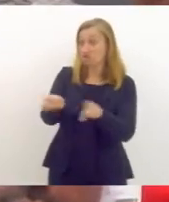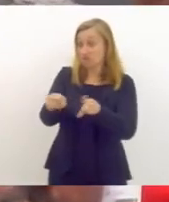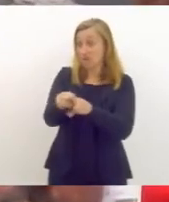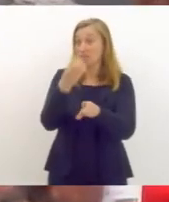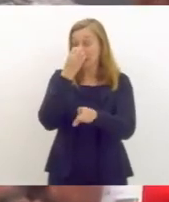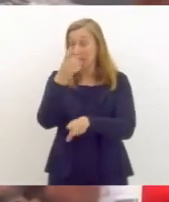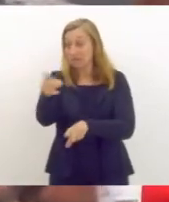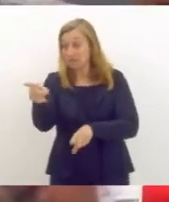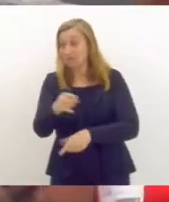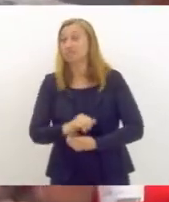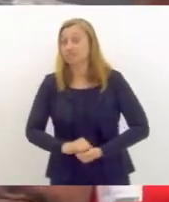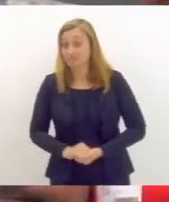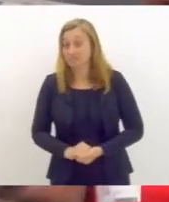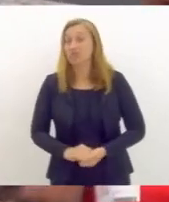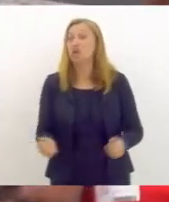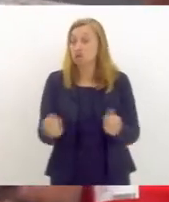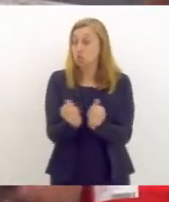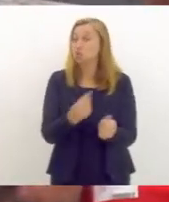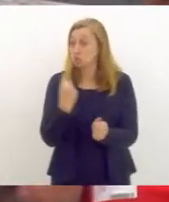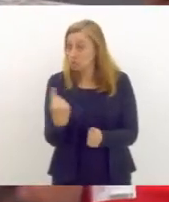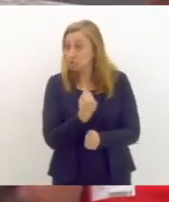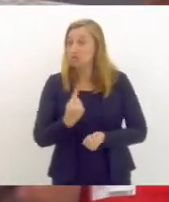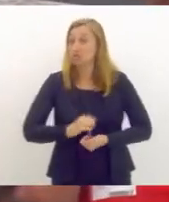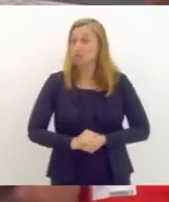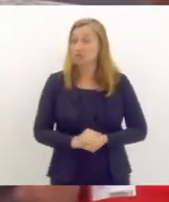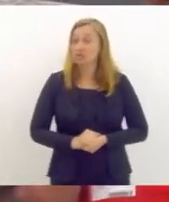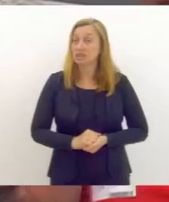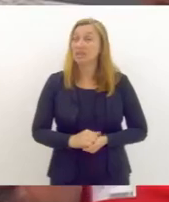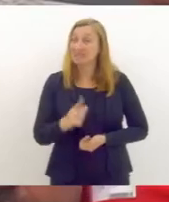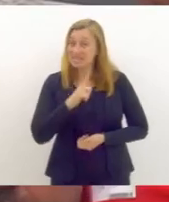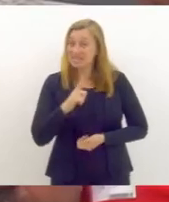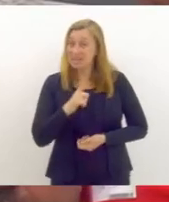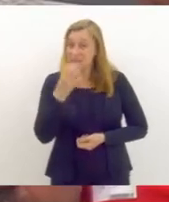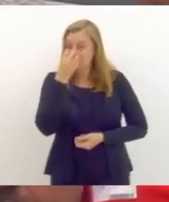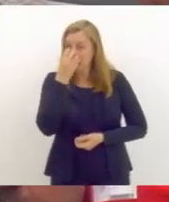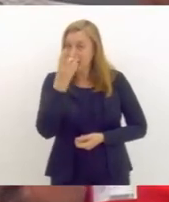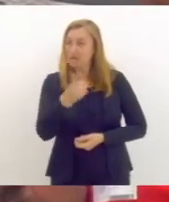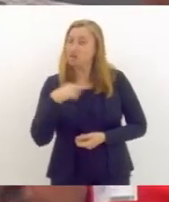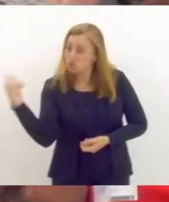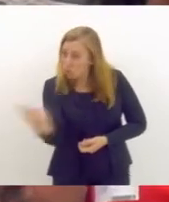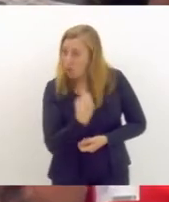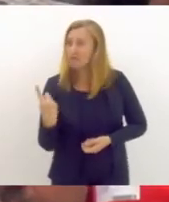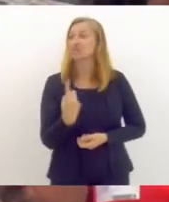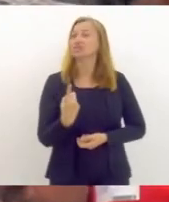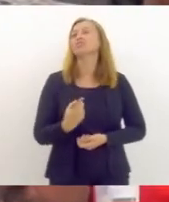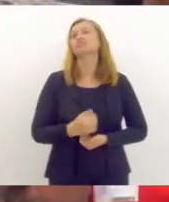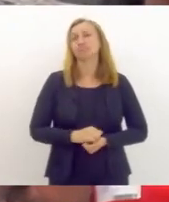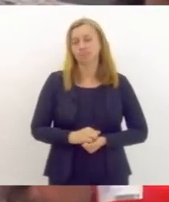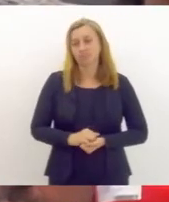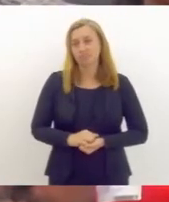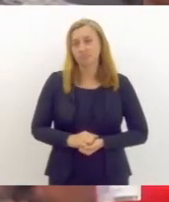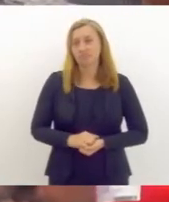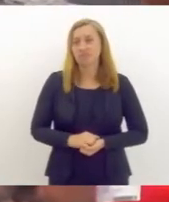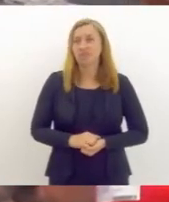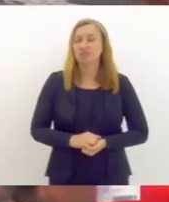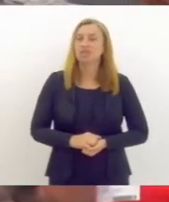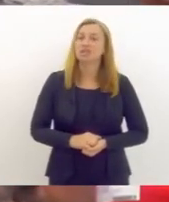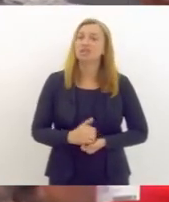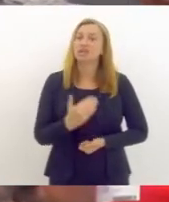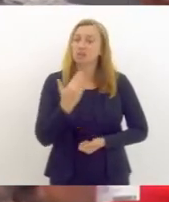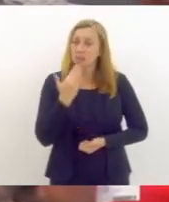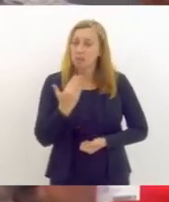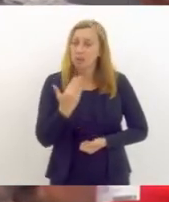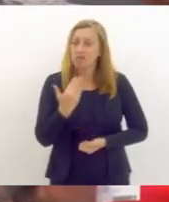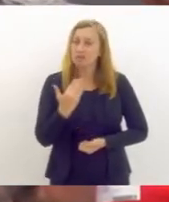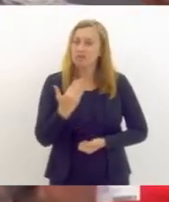também junto conosco se tem palhaço somos todos nós e que por gentileza